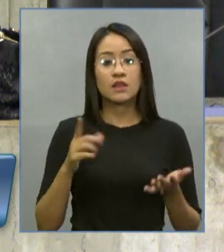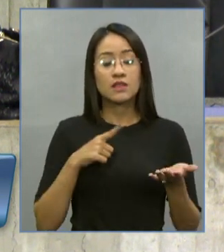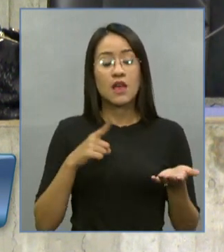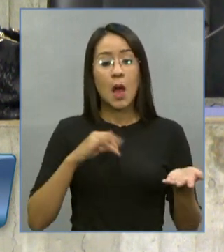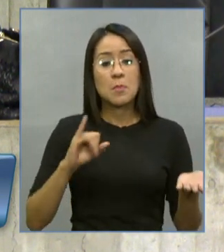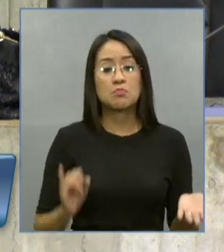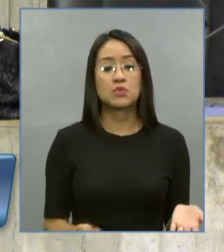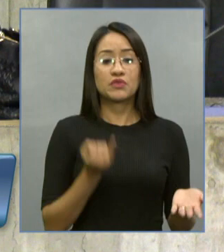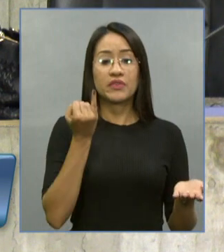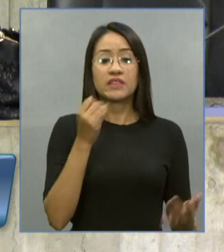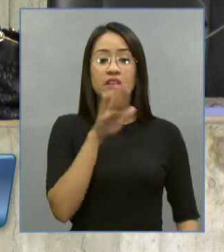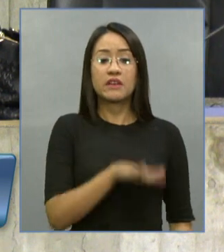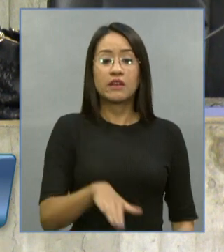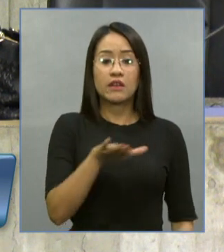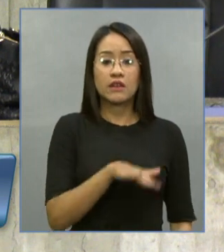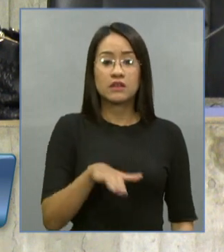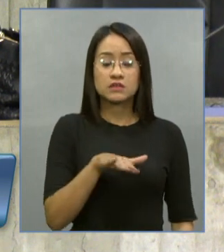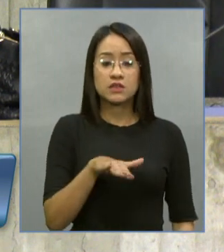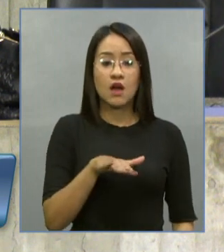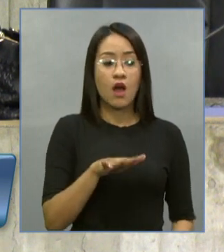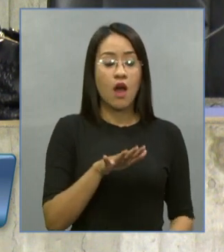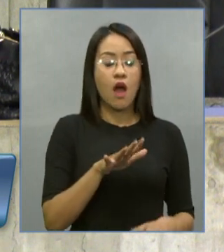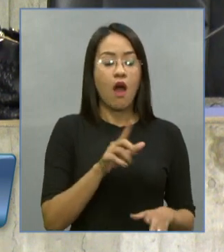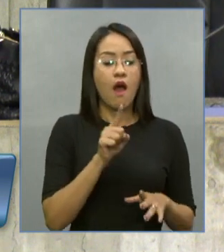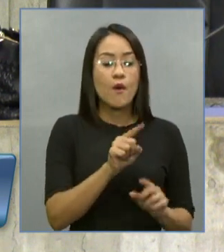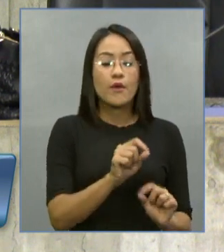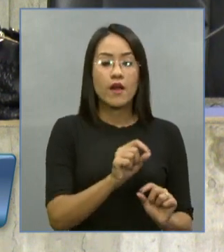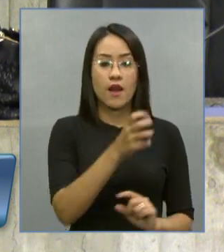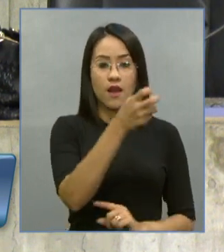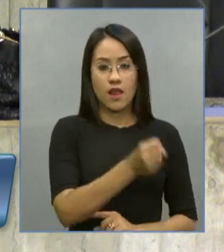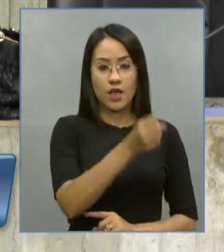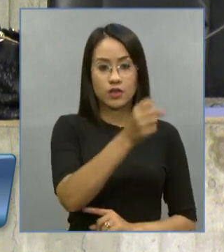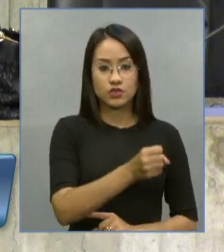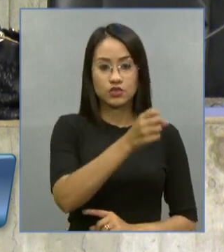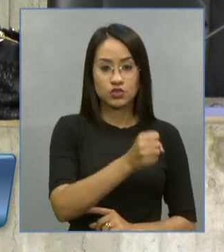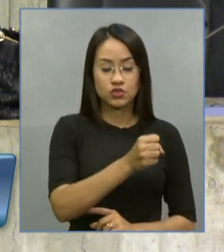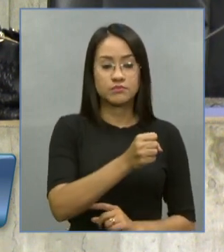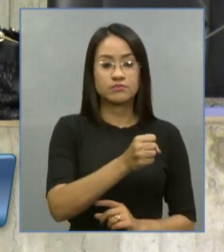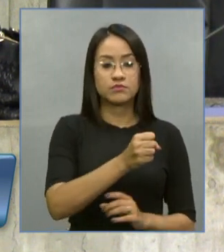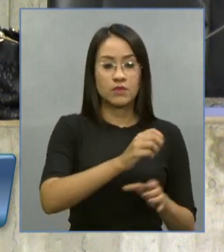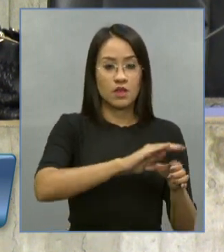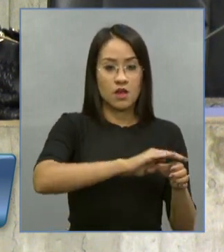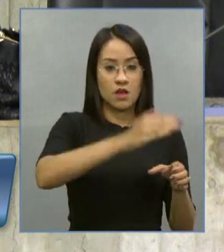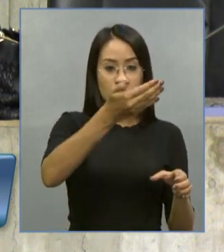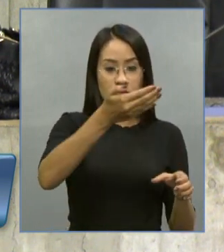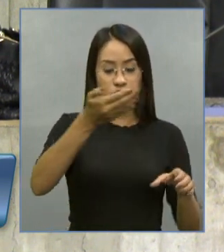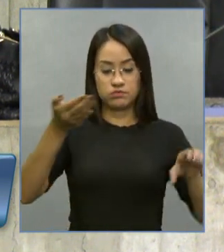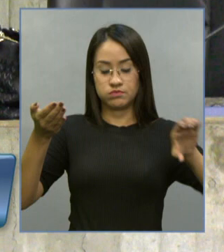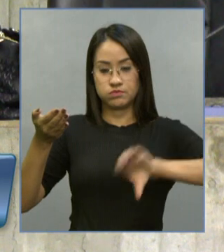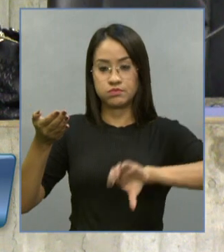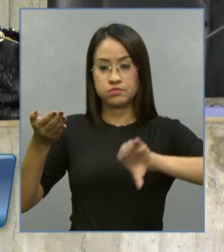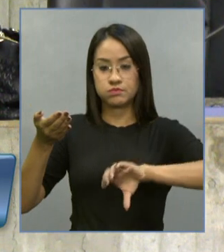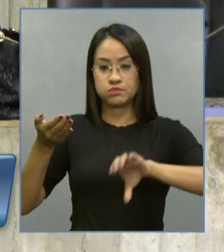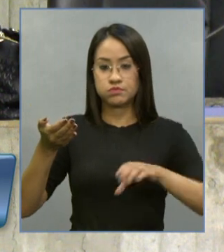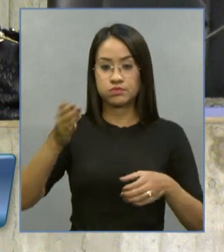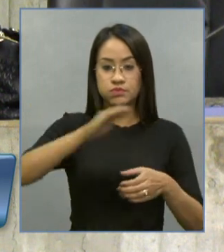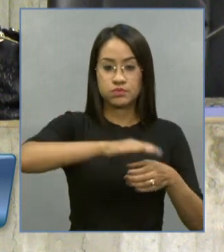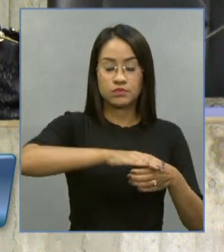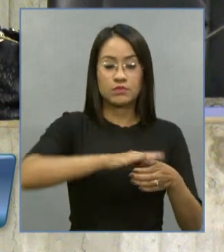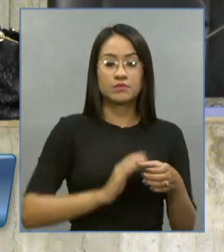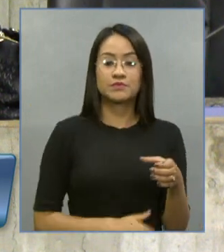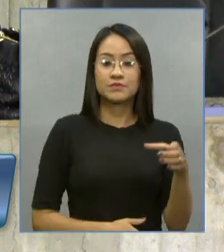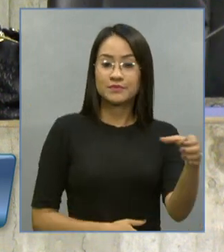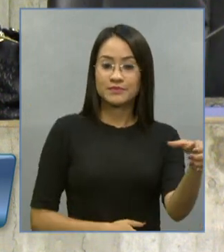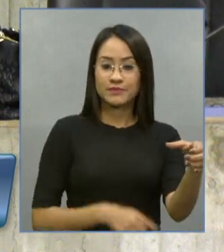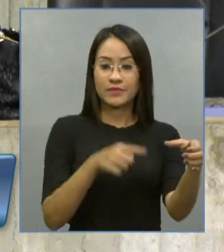aproveitam dessas crianças, pegam o leite, deputado Renato Rosendo, tiram da lata, absurdo, em casa colocam lá, absurdo, e chega dizendo que o